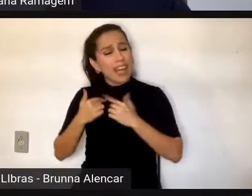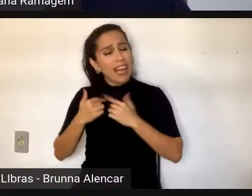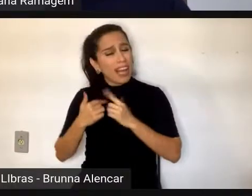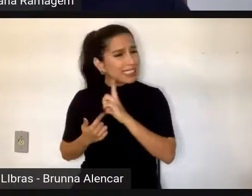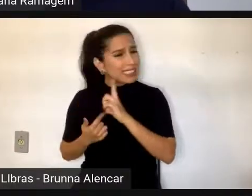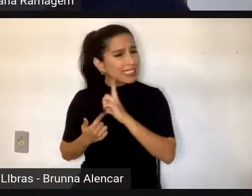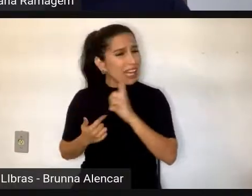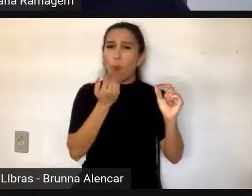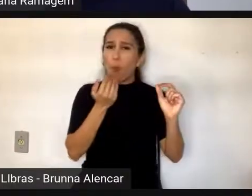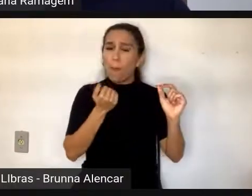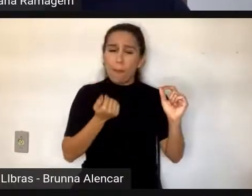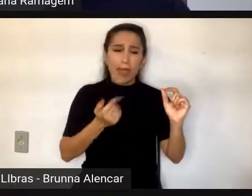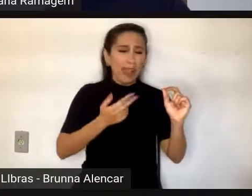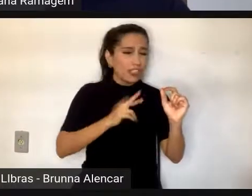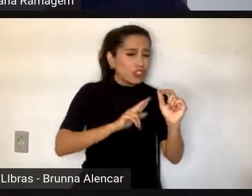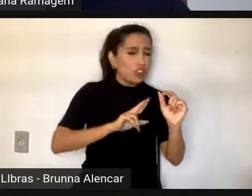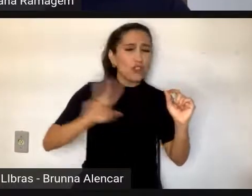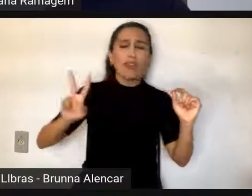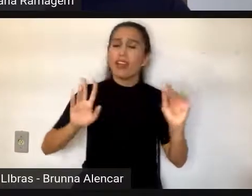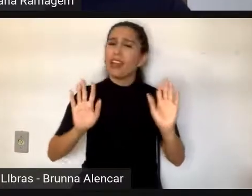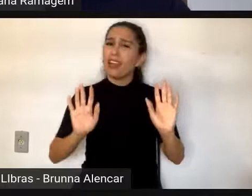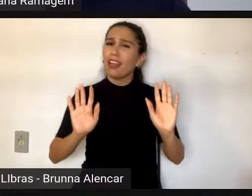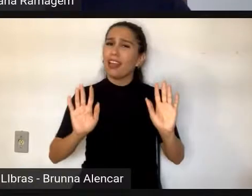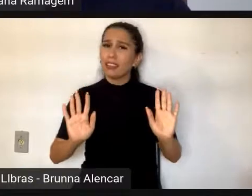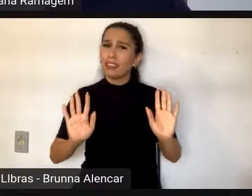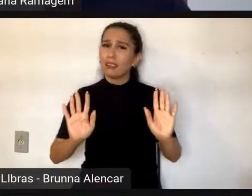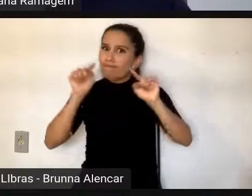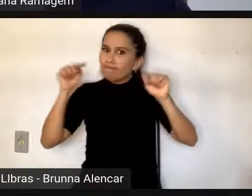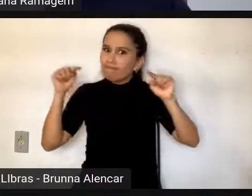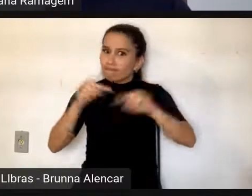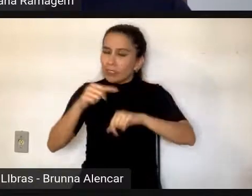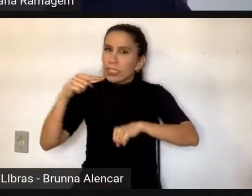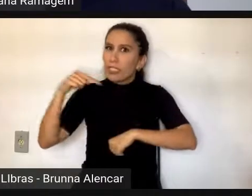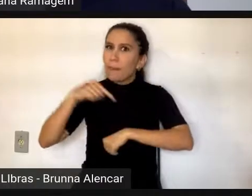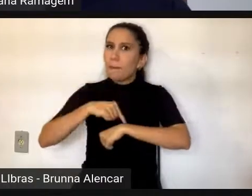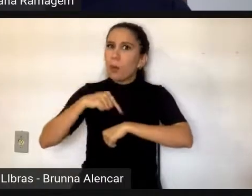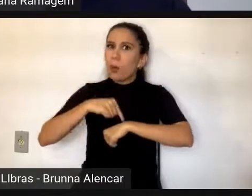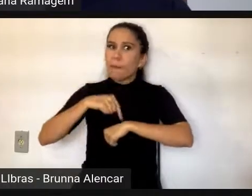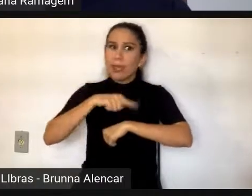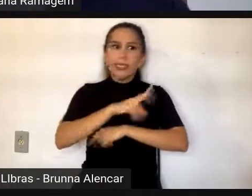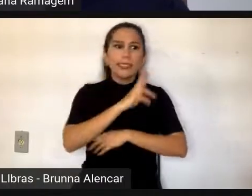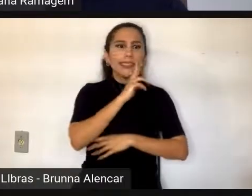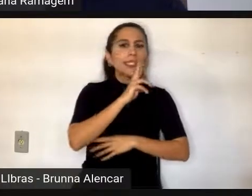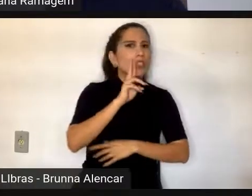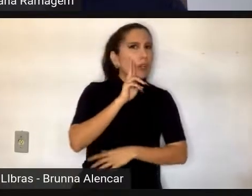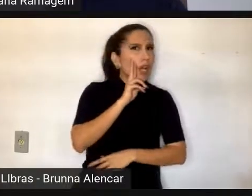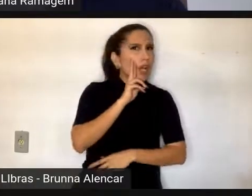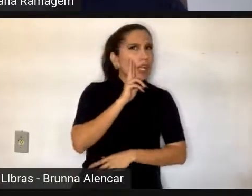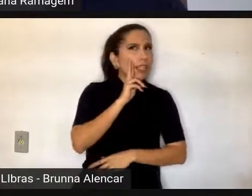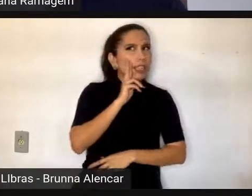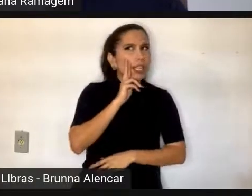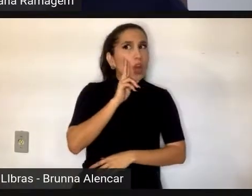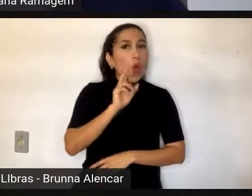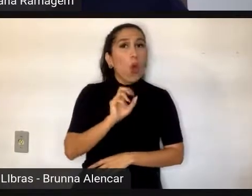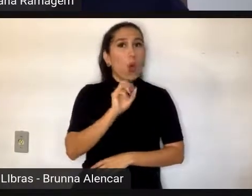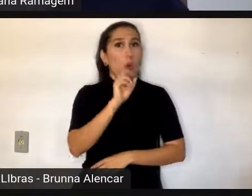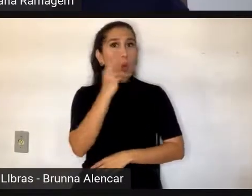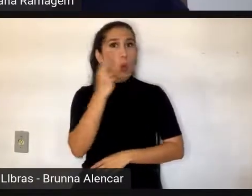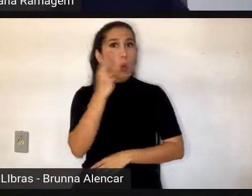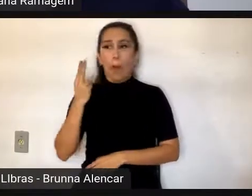coisa diferente. E aí, nesse momento, entre ir a um restaurante e entre pedir um delivery, eu